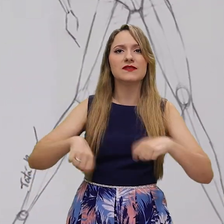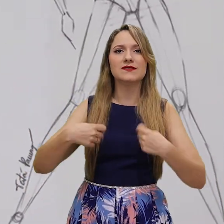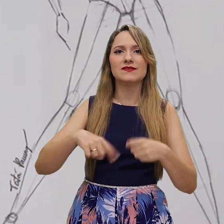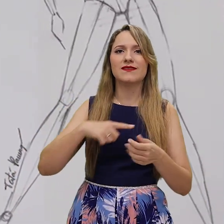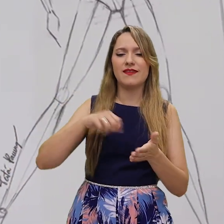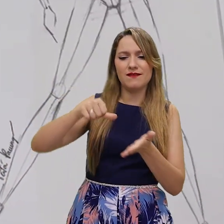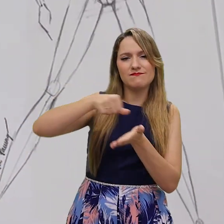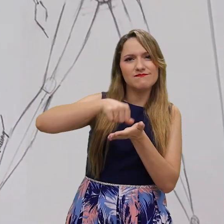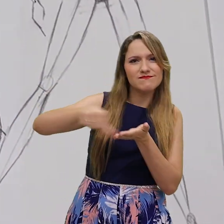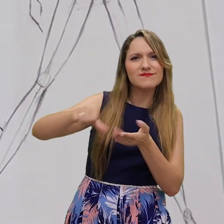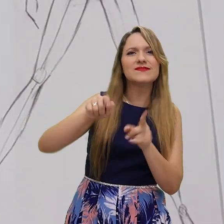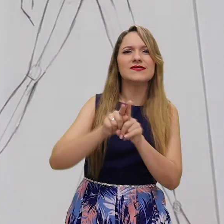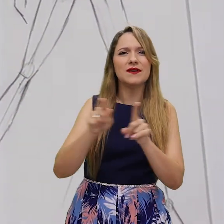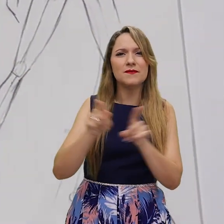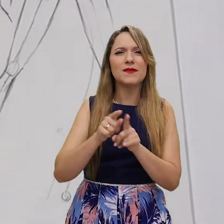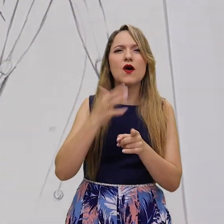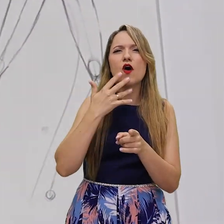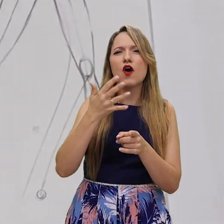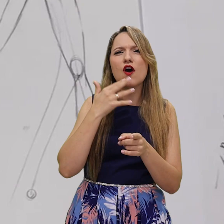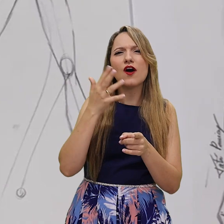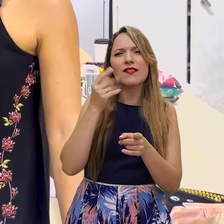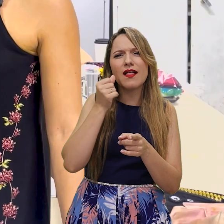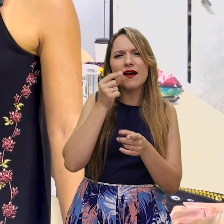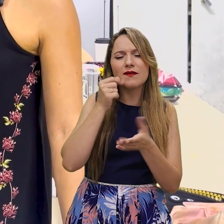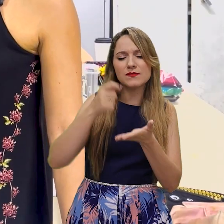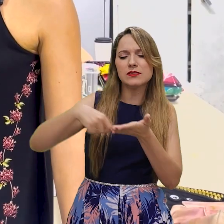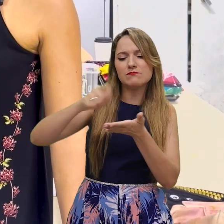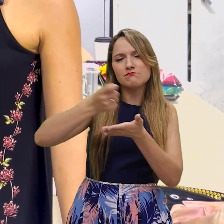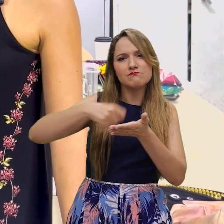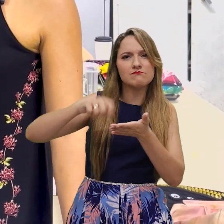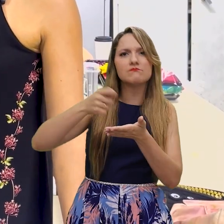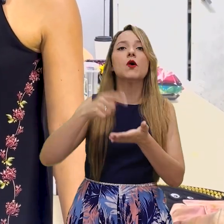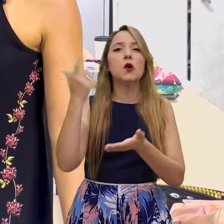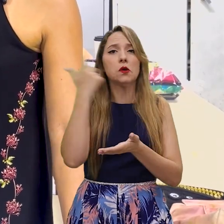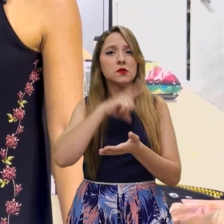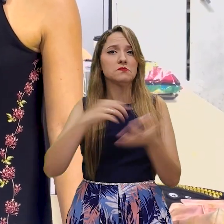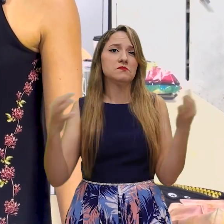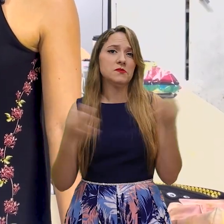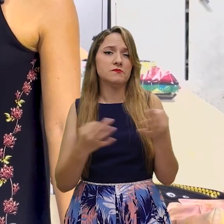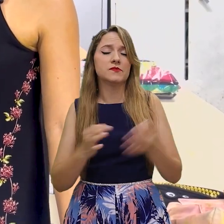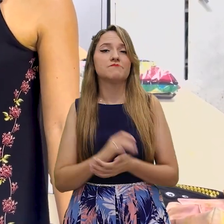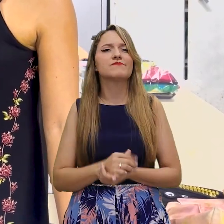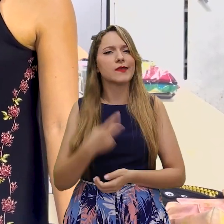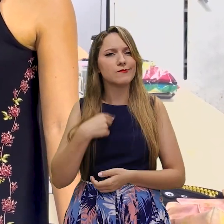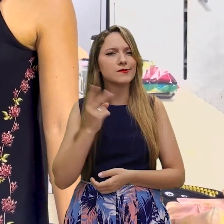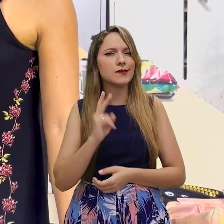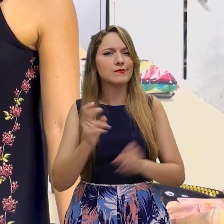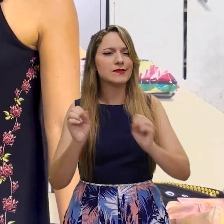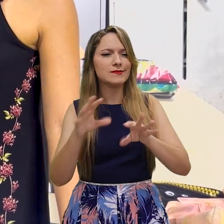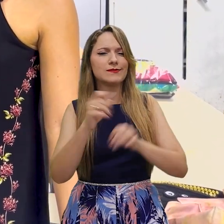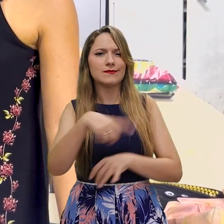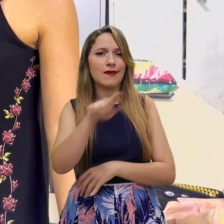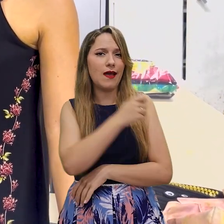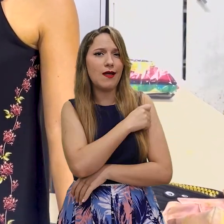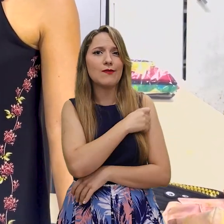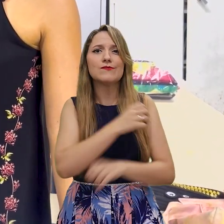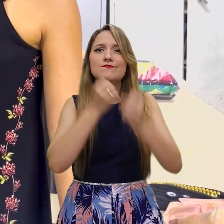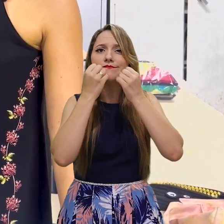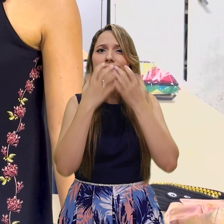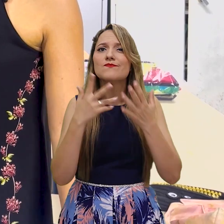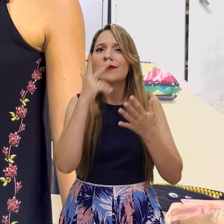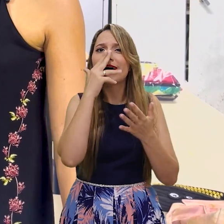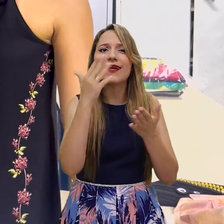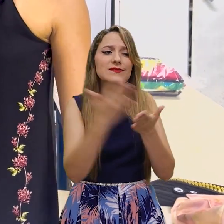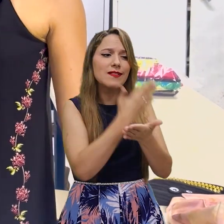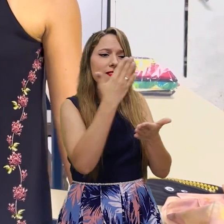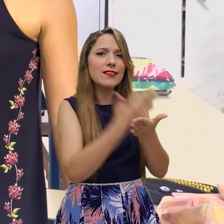o lápis de cor, e a gente consegue esse resultado. E eu brinco com os alunos falando assim, gente, fica tão bom, que até parece que você tirou de um